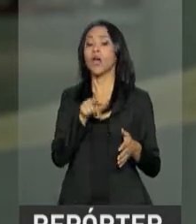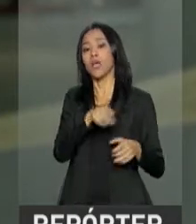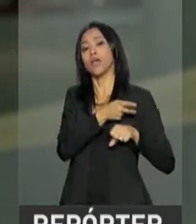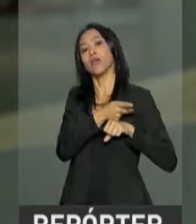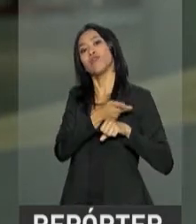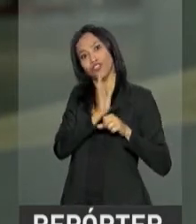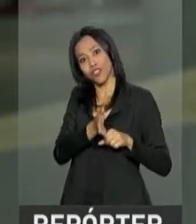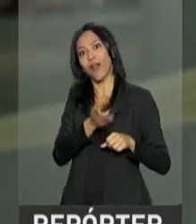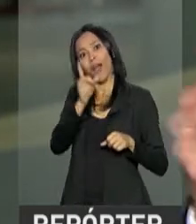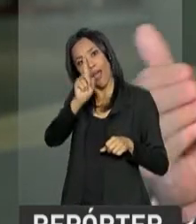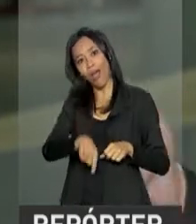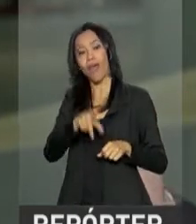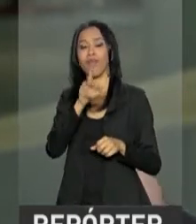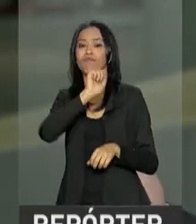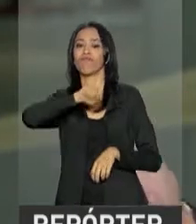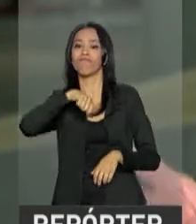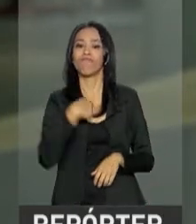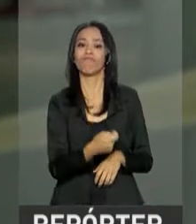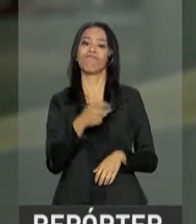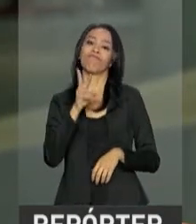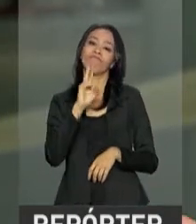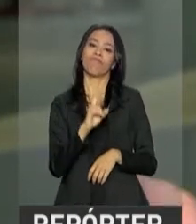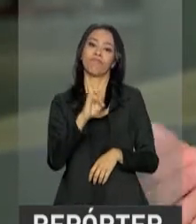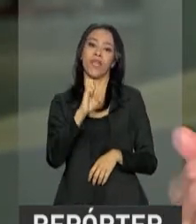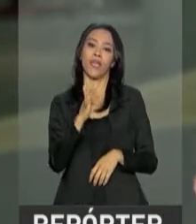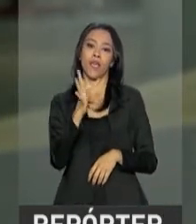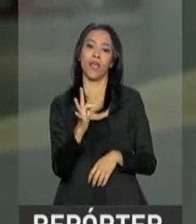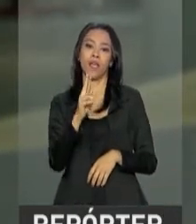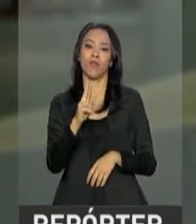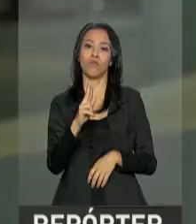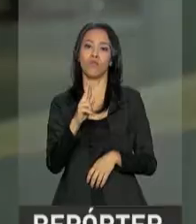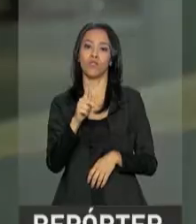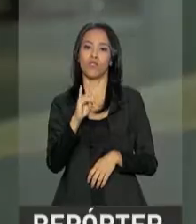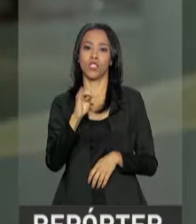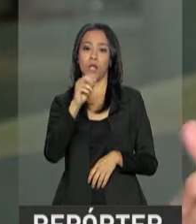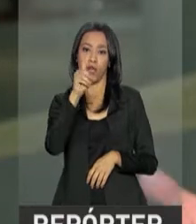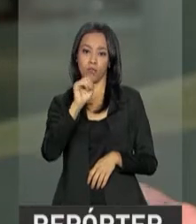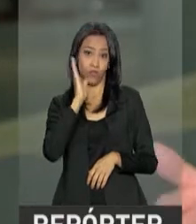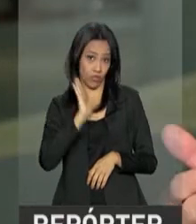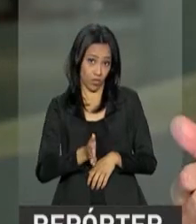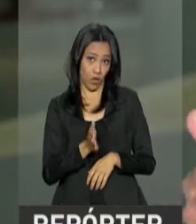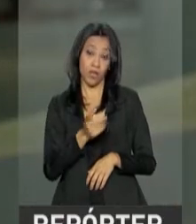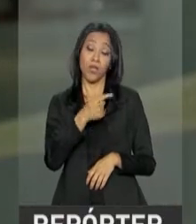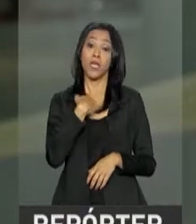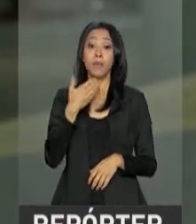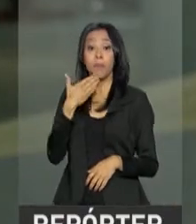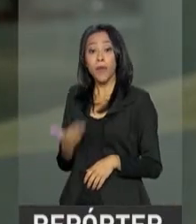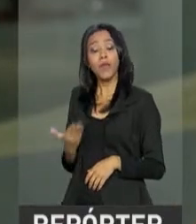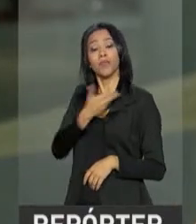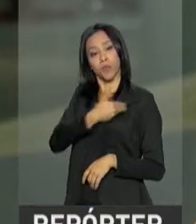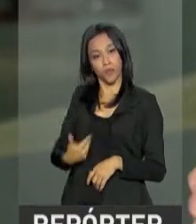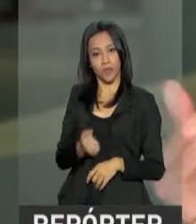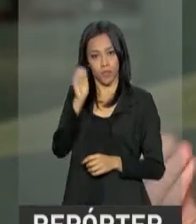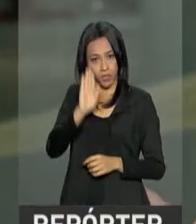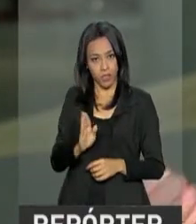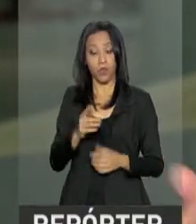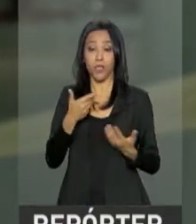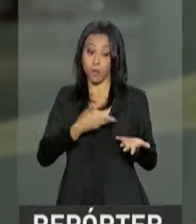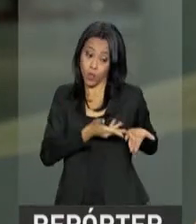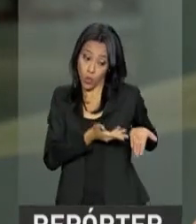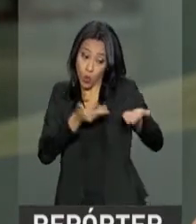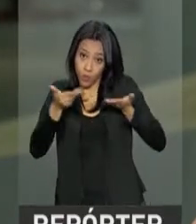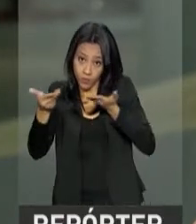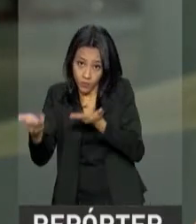de refugiado e lhe pede o reconhecimento dessa condição por o estado brasileiro e uma vez no ministério da justiça a gente convida